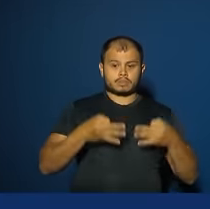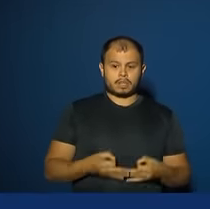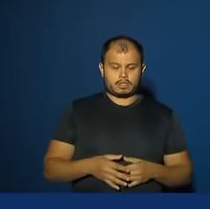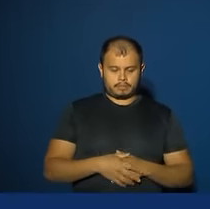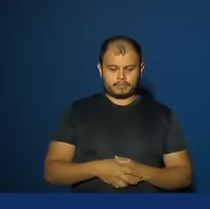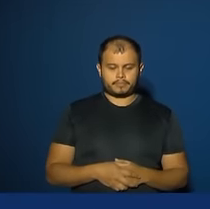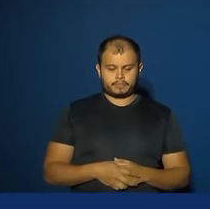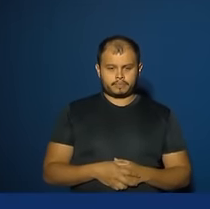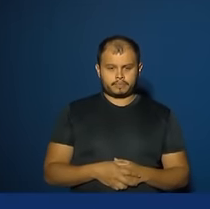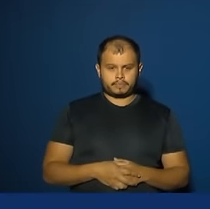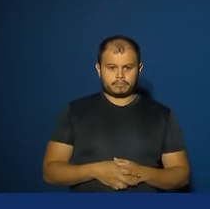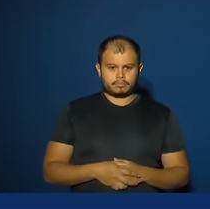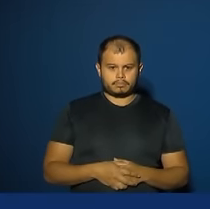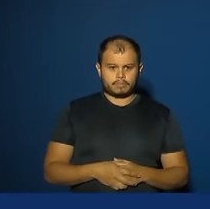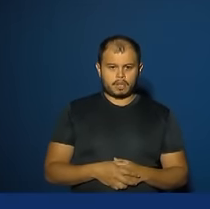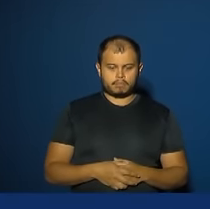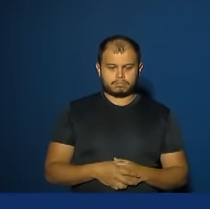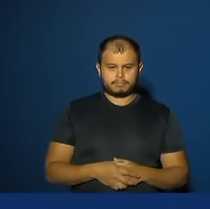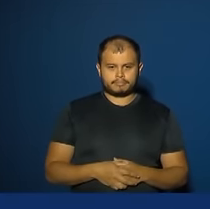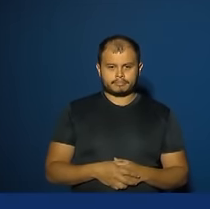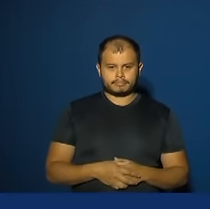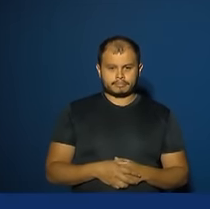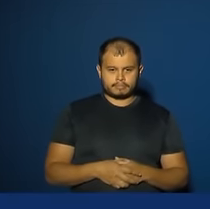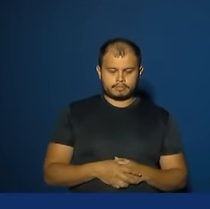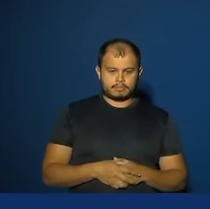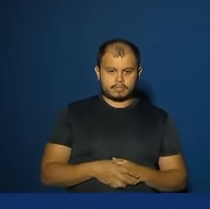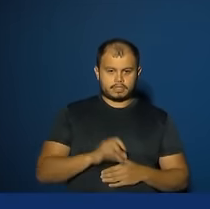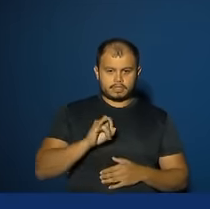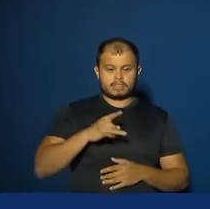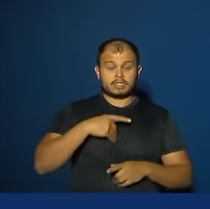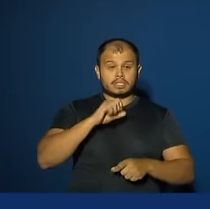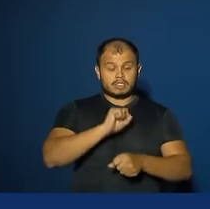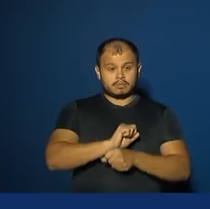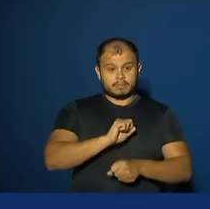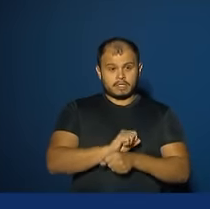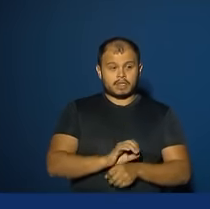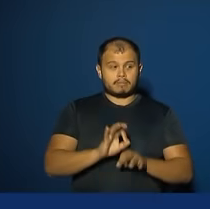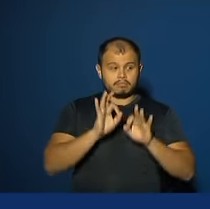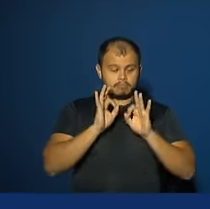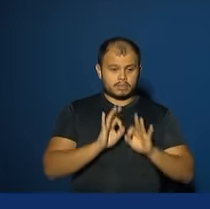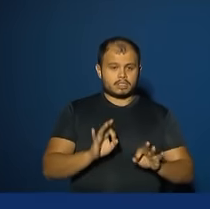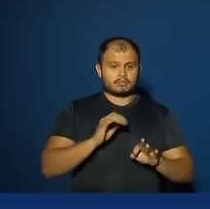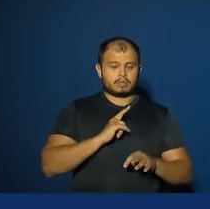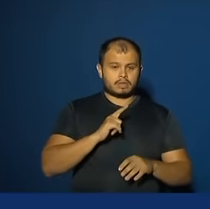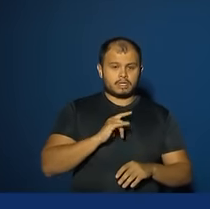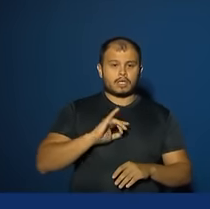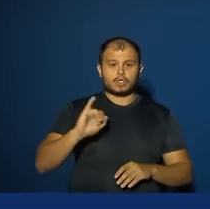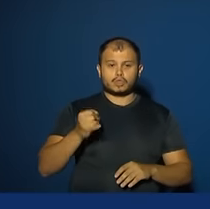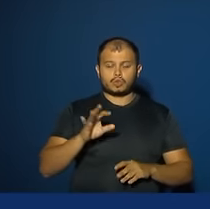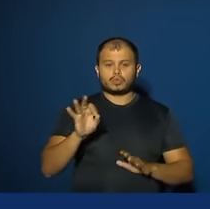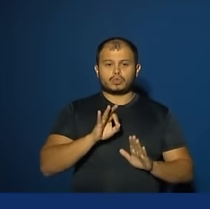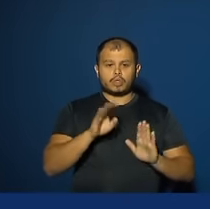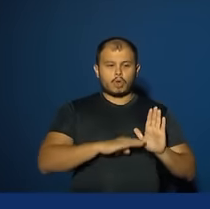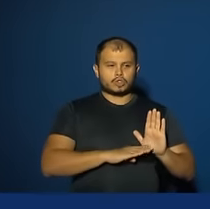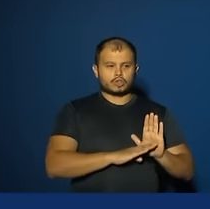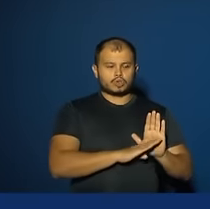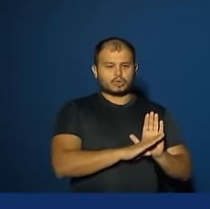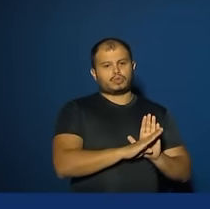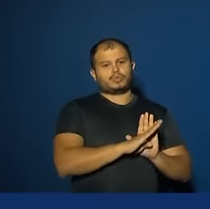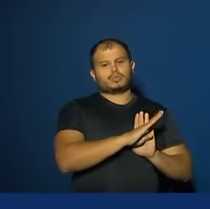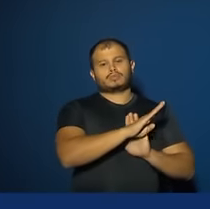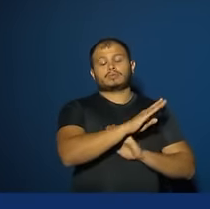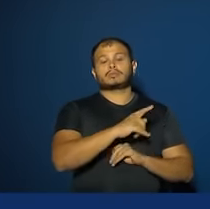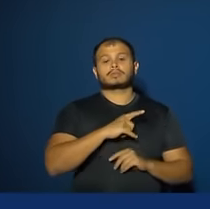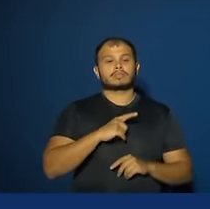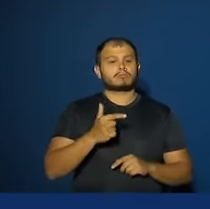quer. E dois, se você realmente esperar até ter a inflação já convergida,